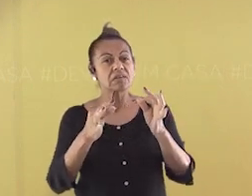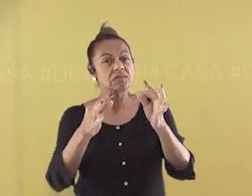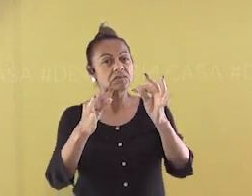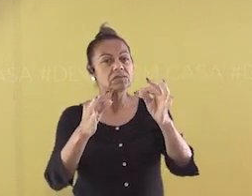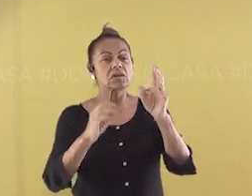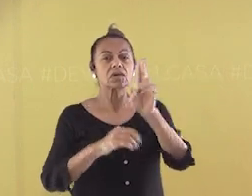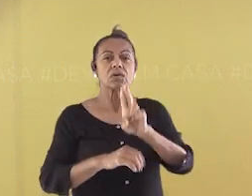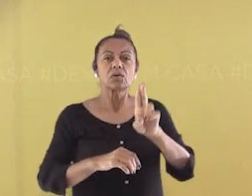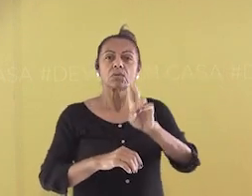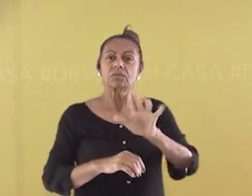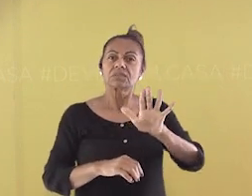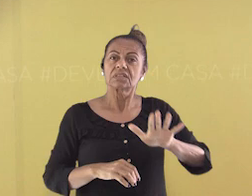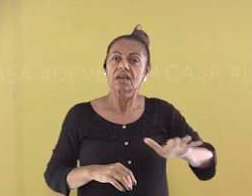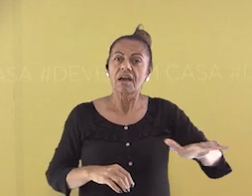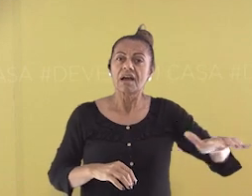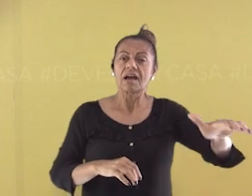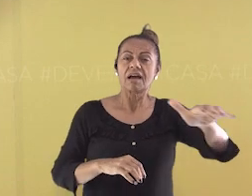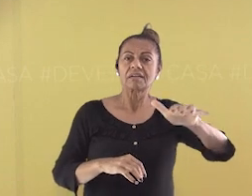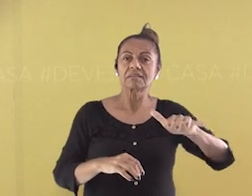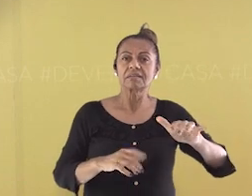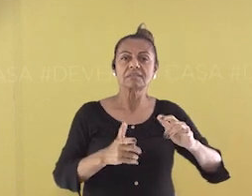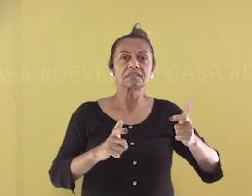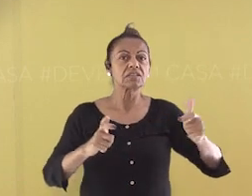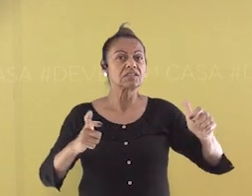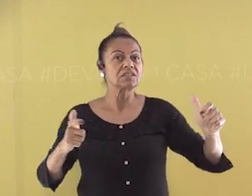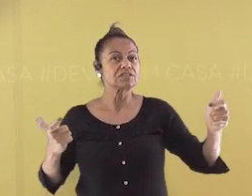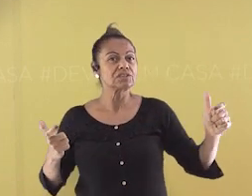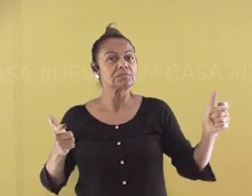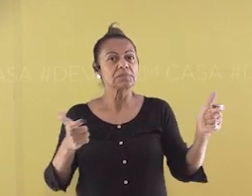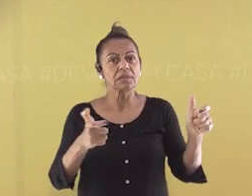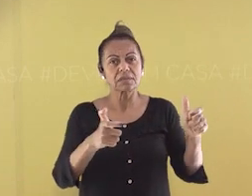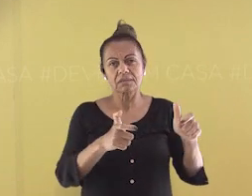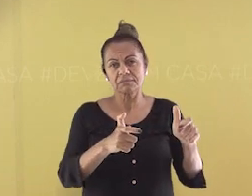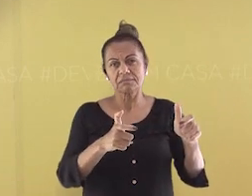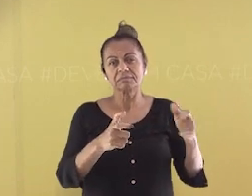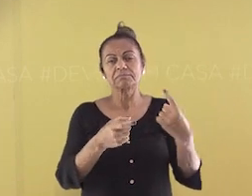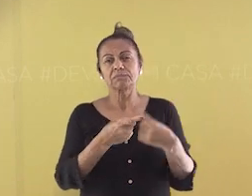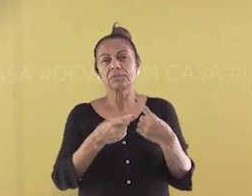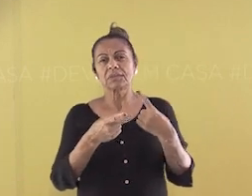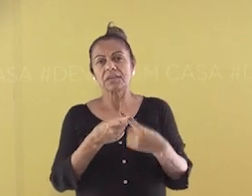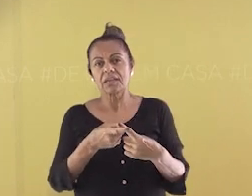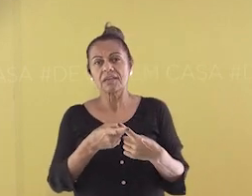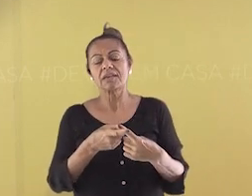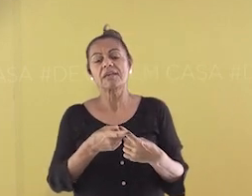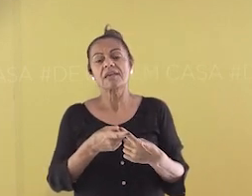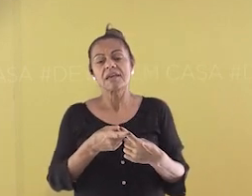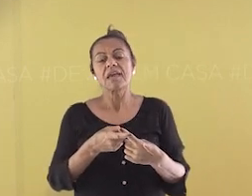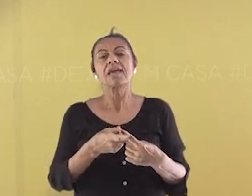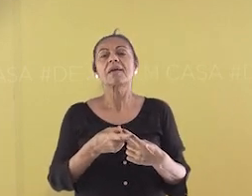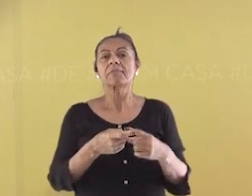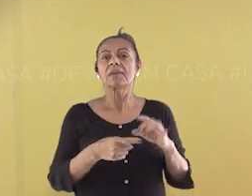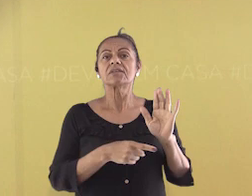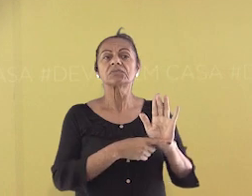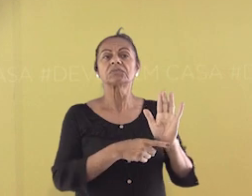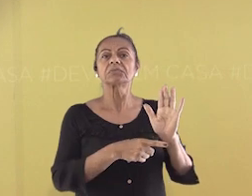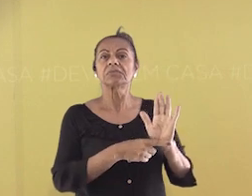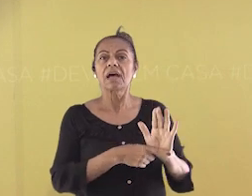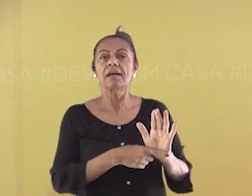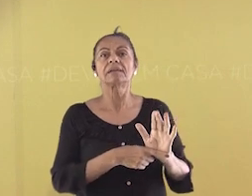áreas quanto em produções pequenas, já que é necessária para diminuir riscos de danos à